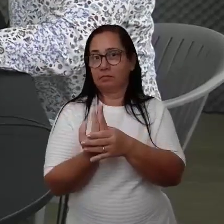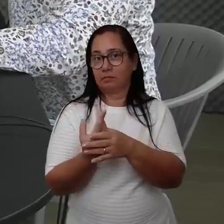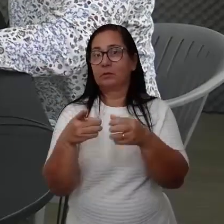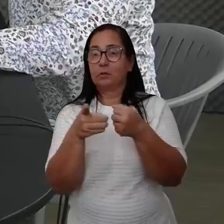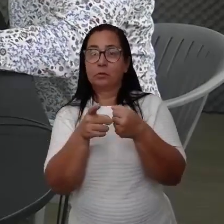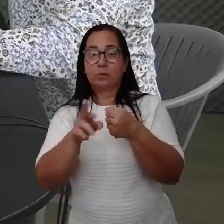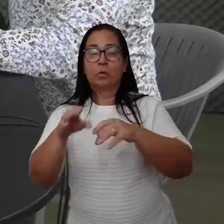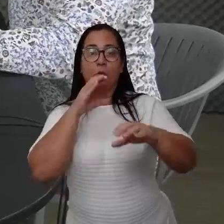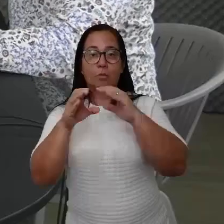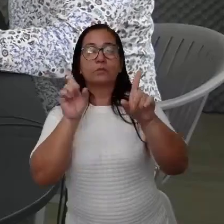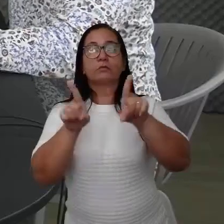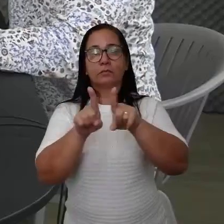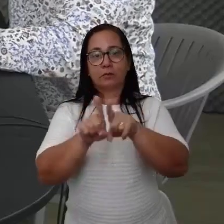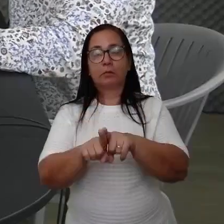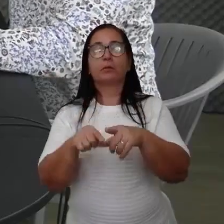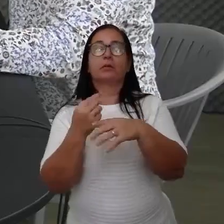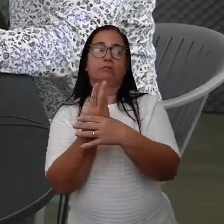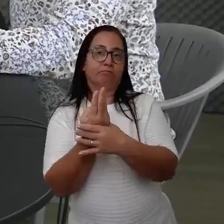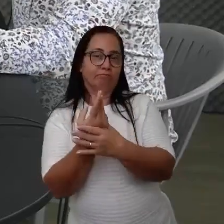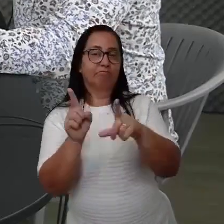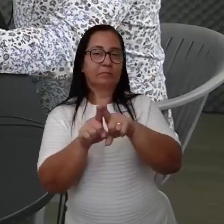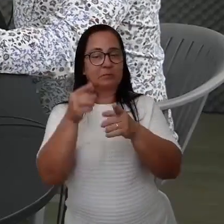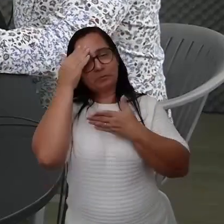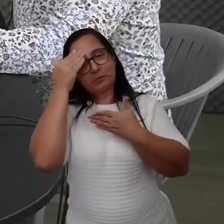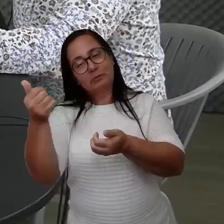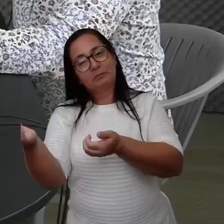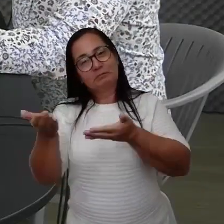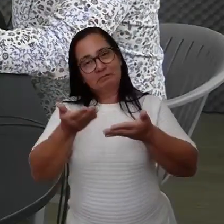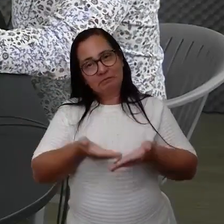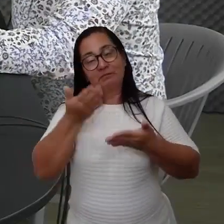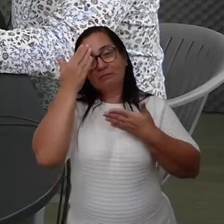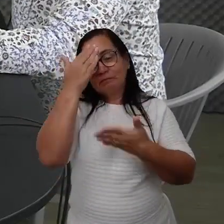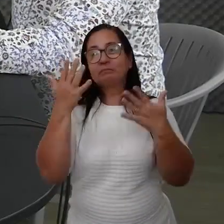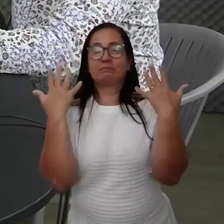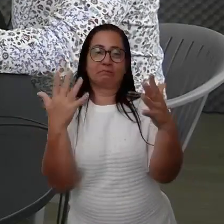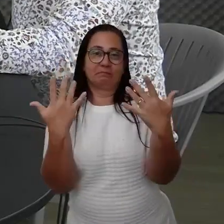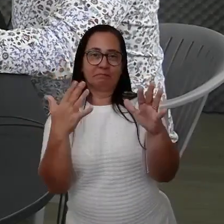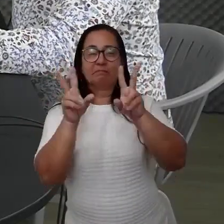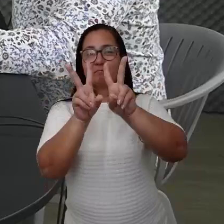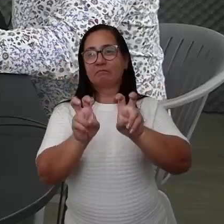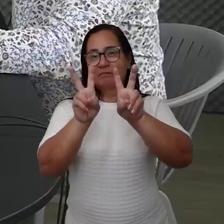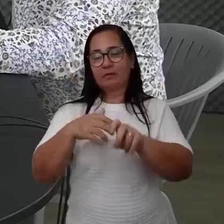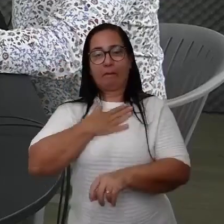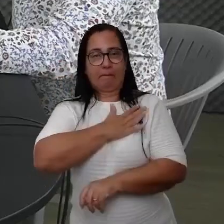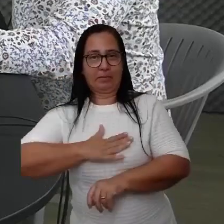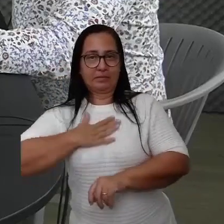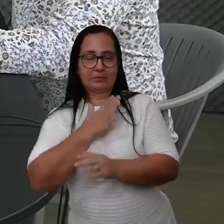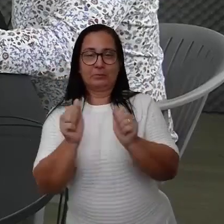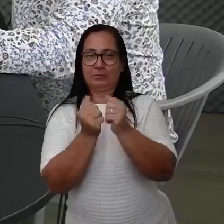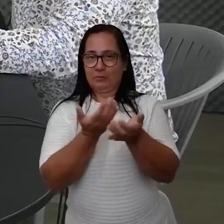em comunicação também pelo UFPE. Andréa, muito obrigado. Eu que agradeço, parabéns pelo tema, é um prazer estar com você,